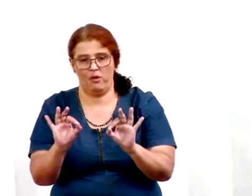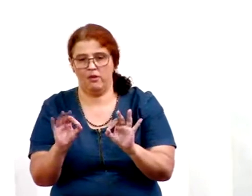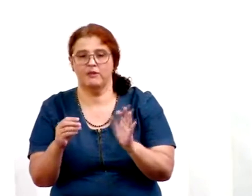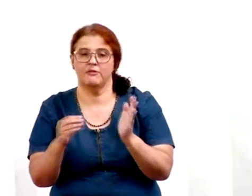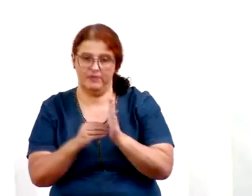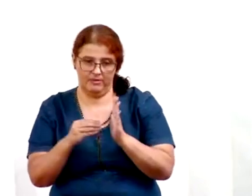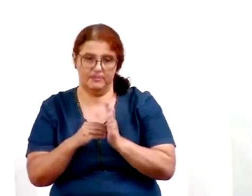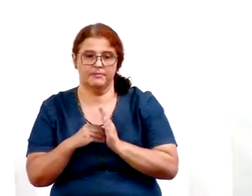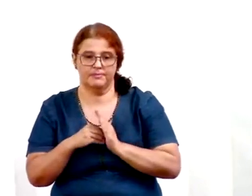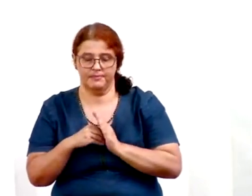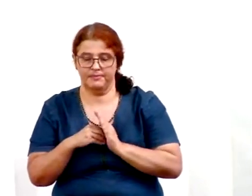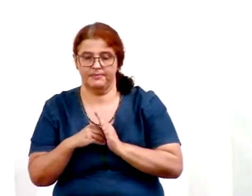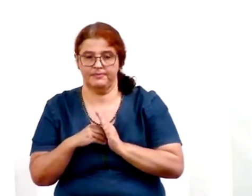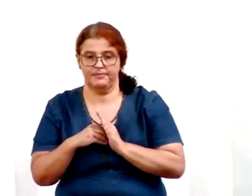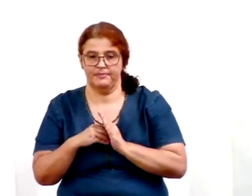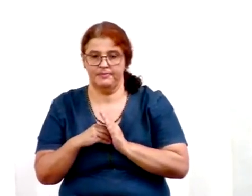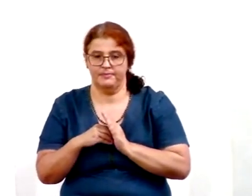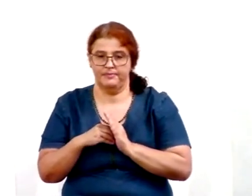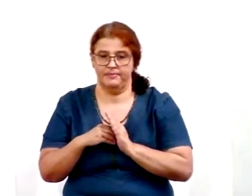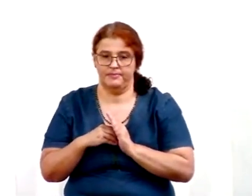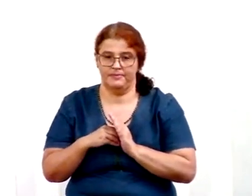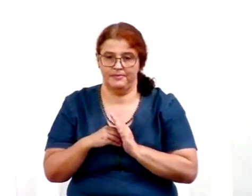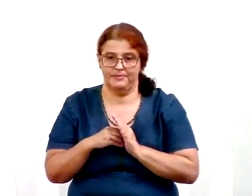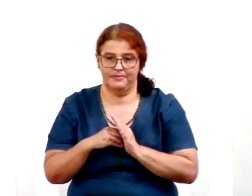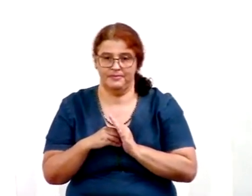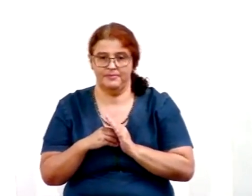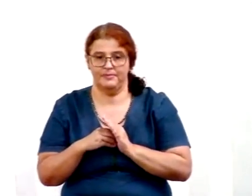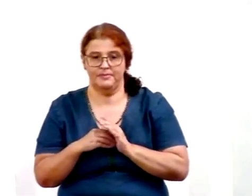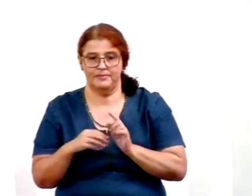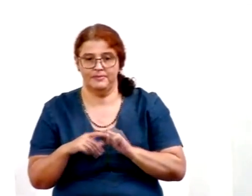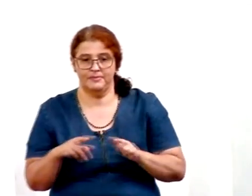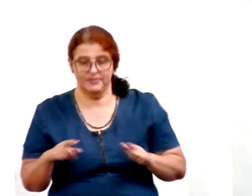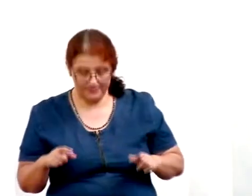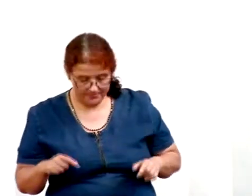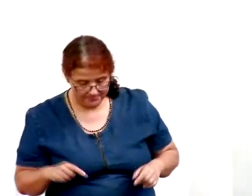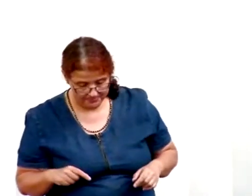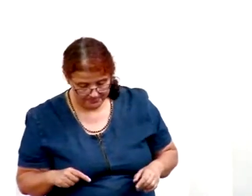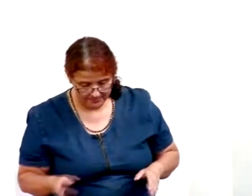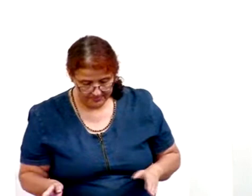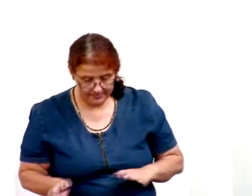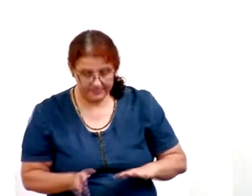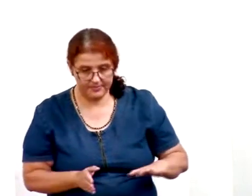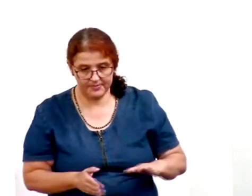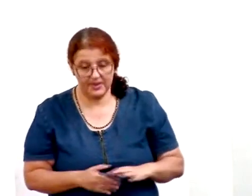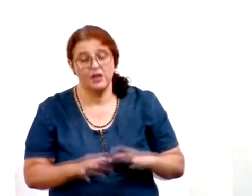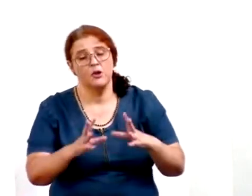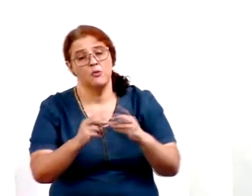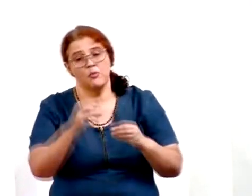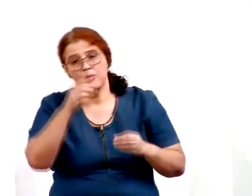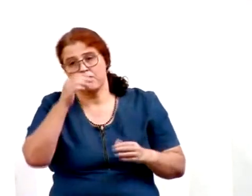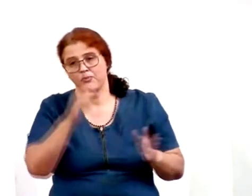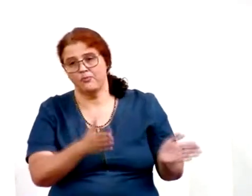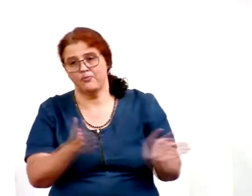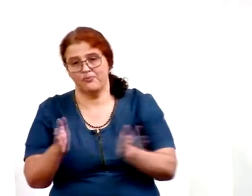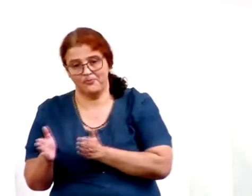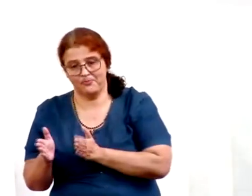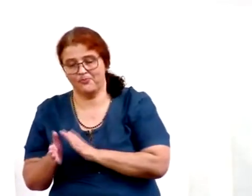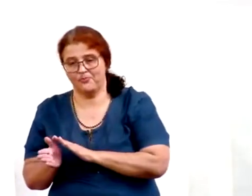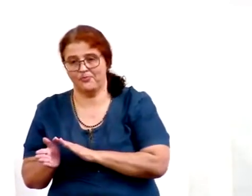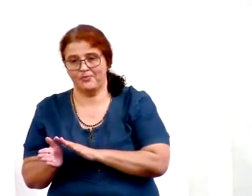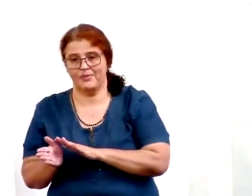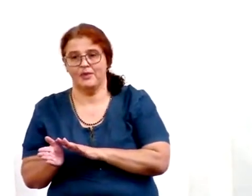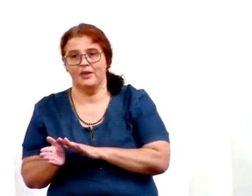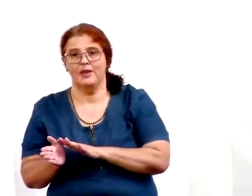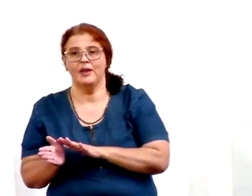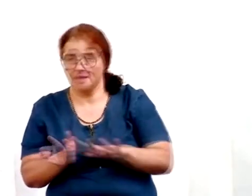dia. Eles foram picados por serpentes e morreram no deserto, alguns deles. Outros que